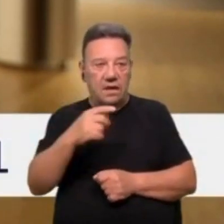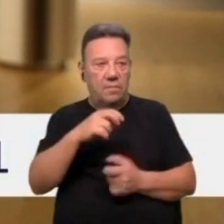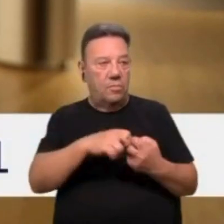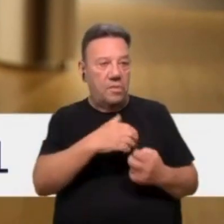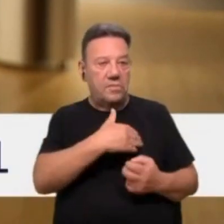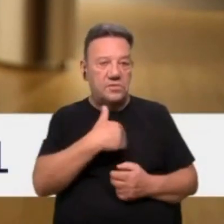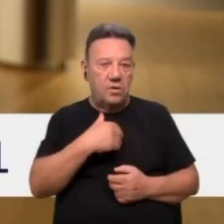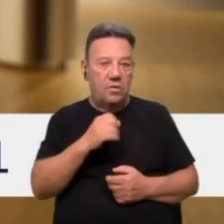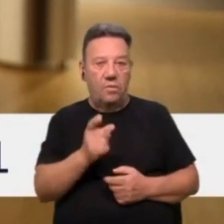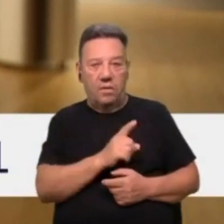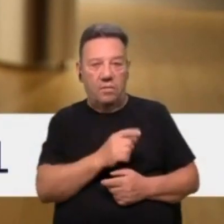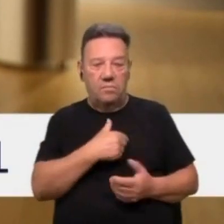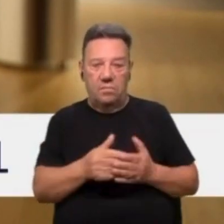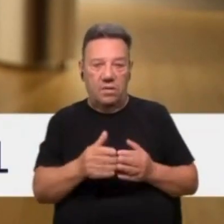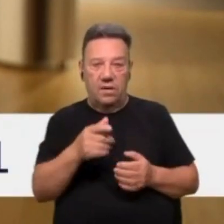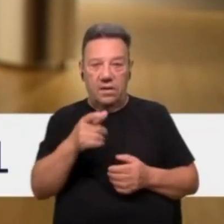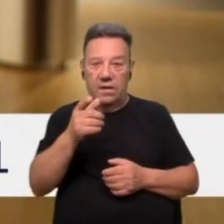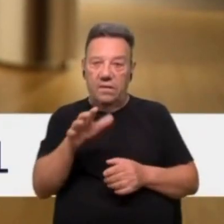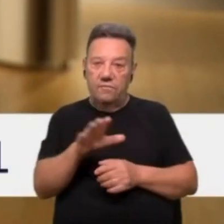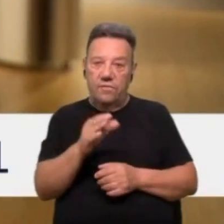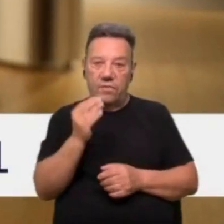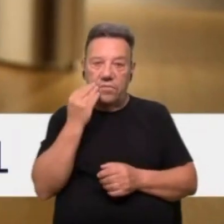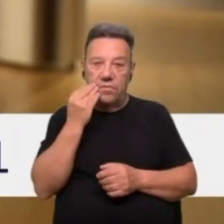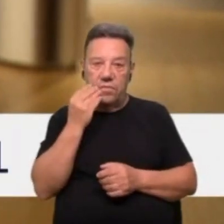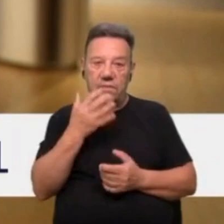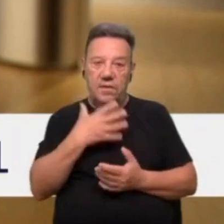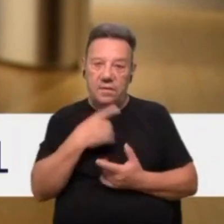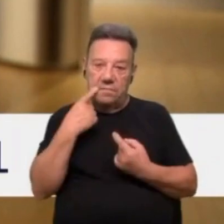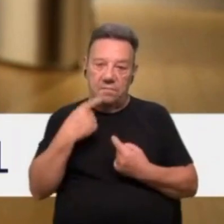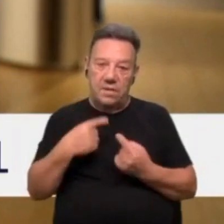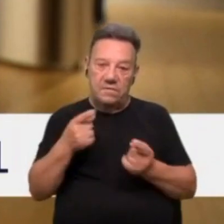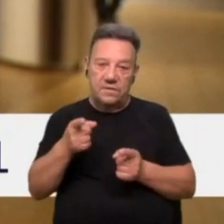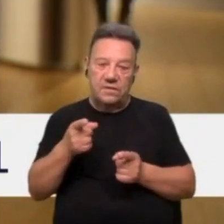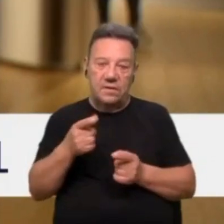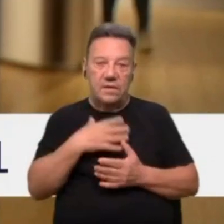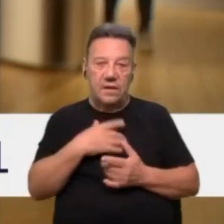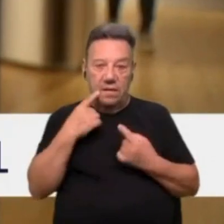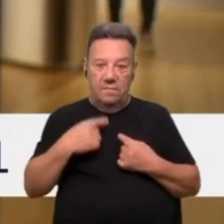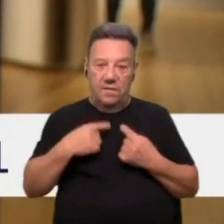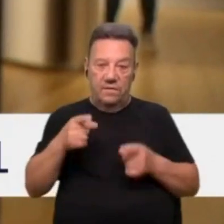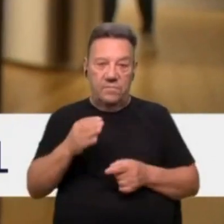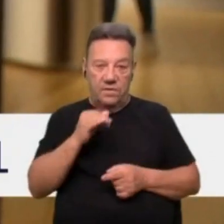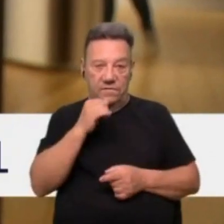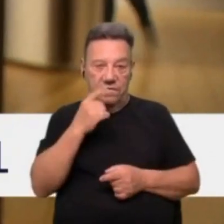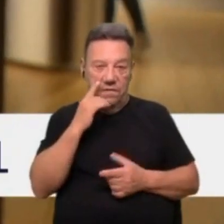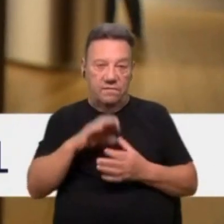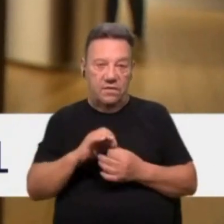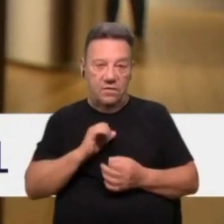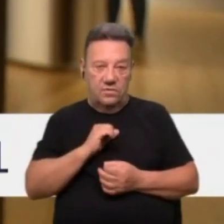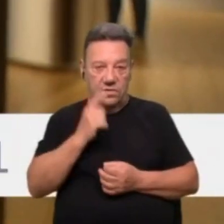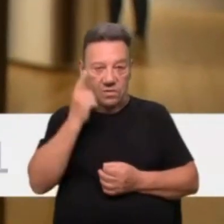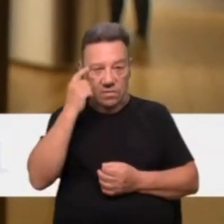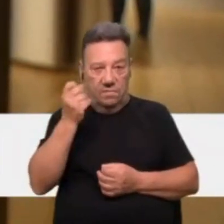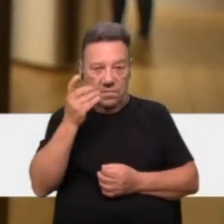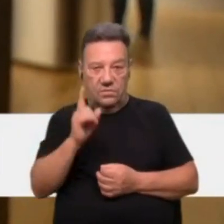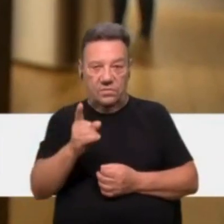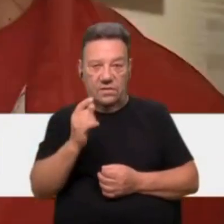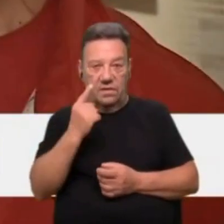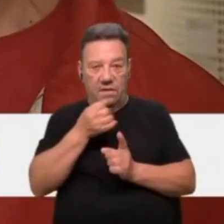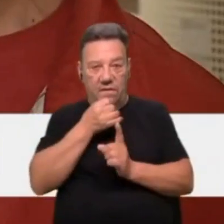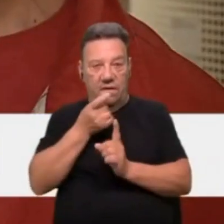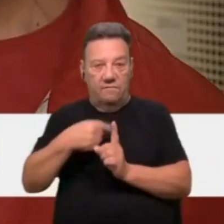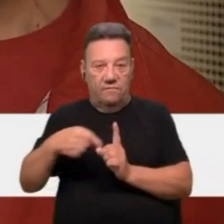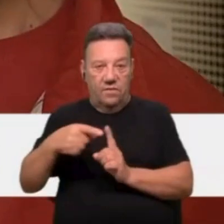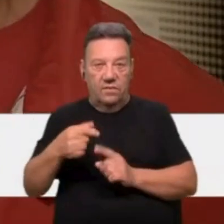saúde, se não tinha, a forma de querer manifestar-se. E o querer manifestar-se muitas vezes tem a ver com a nossa compreensão do que está à nossa